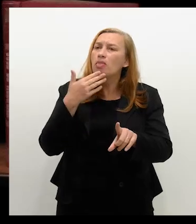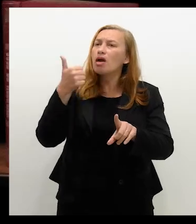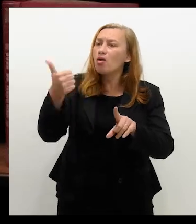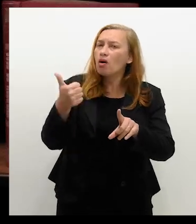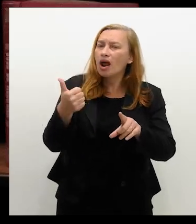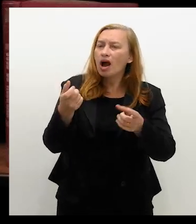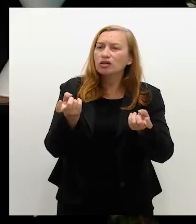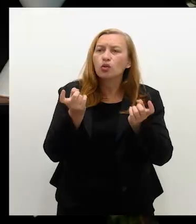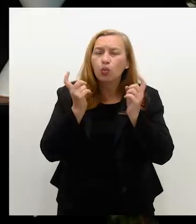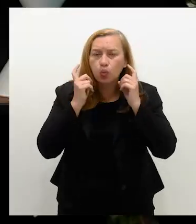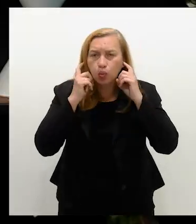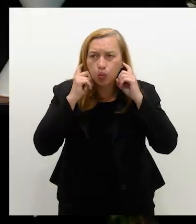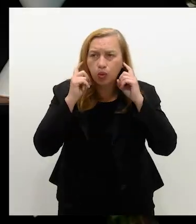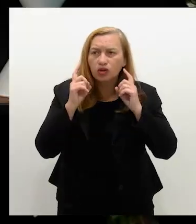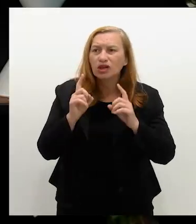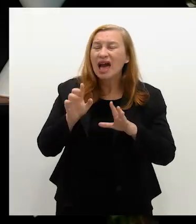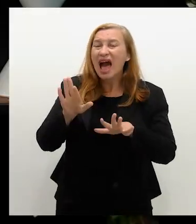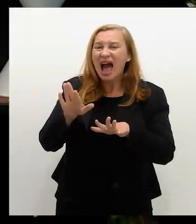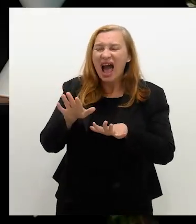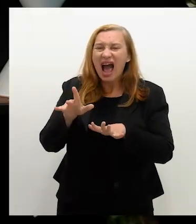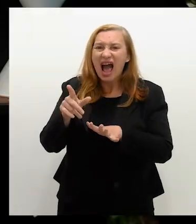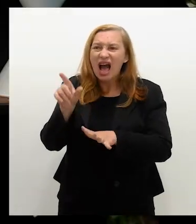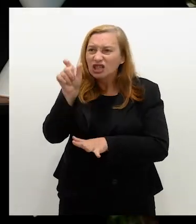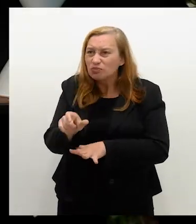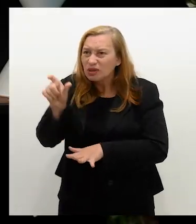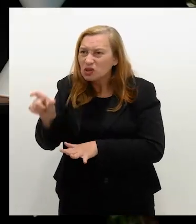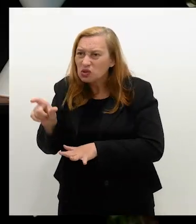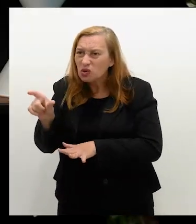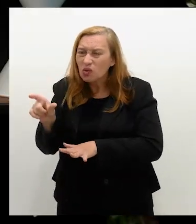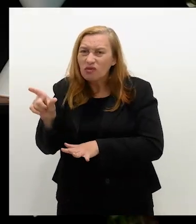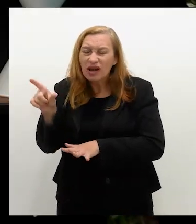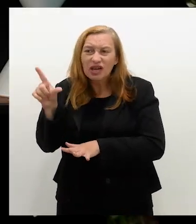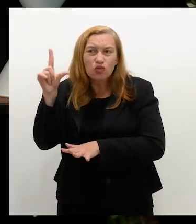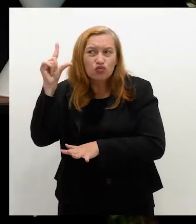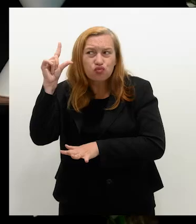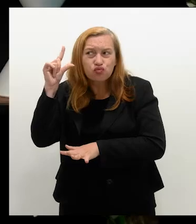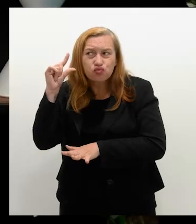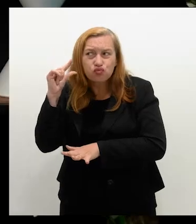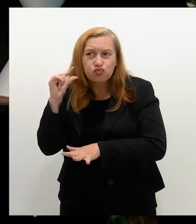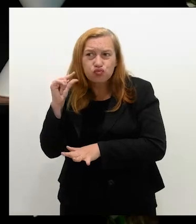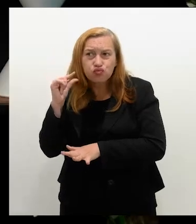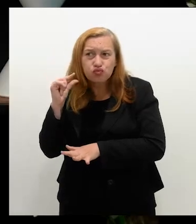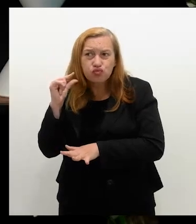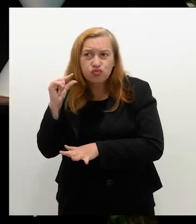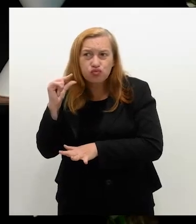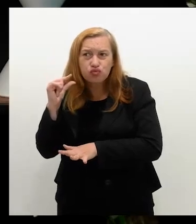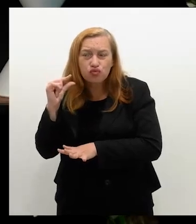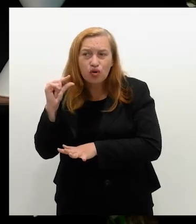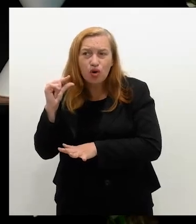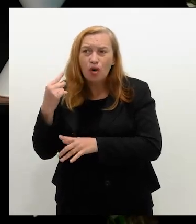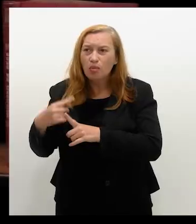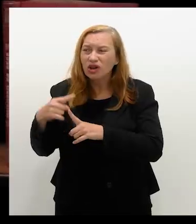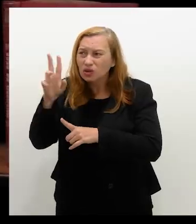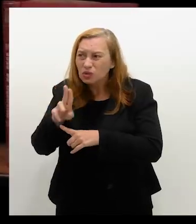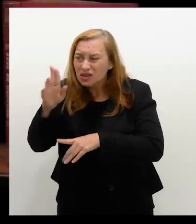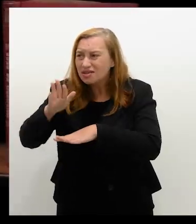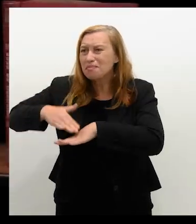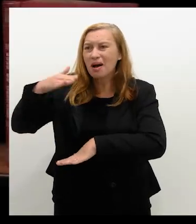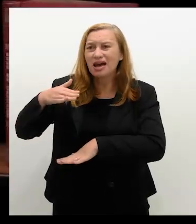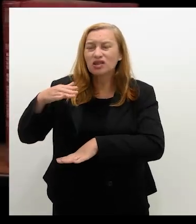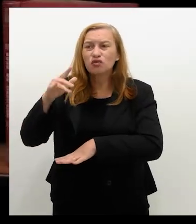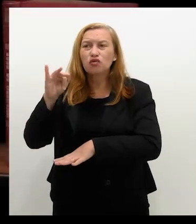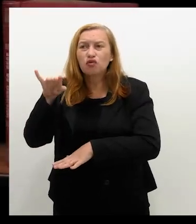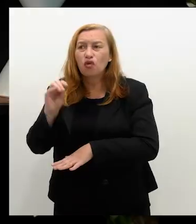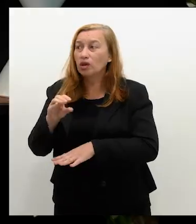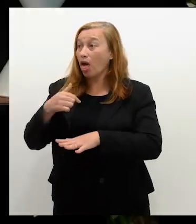de ouvido? Ou seja, as pessoas vão ficar surdas antecipadamente precocemente nessa geração porque Exato. estão usando demais? Demais fone de ouvido. Menina, eu